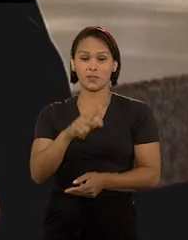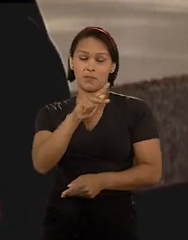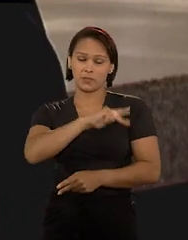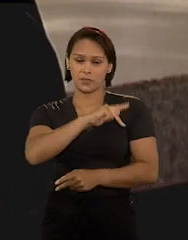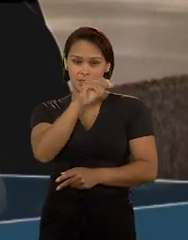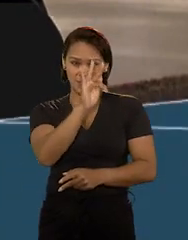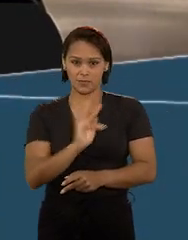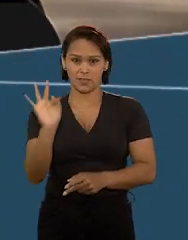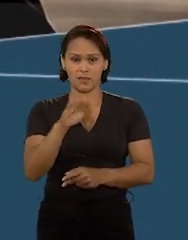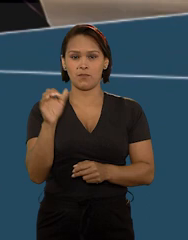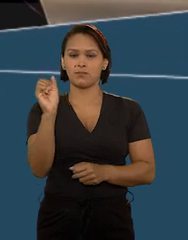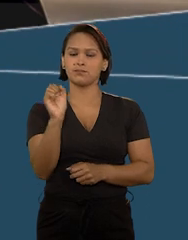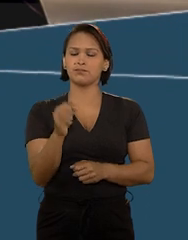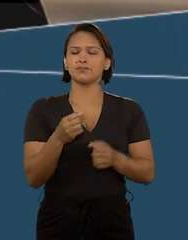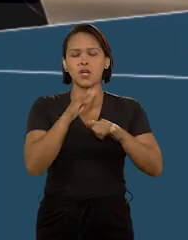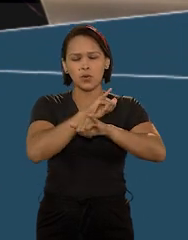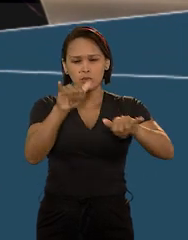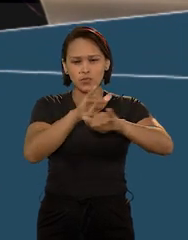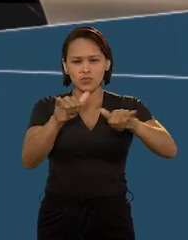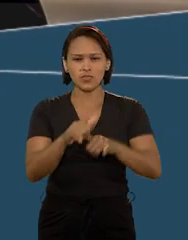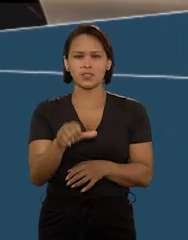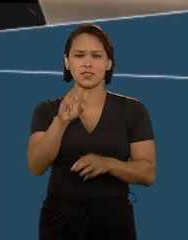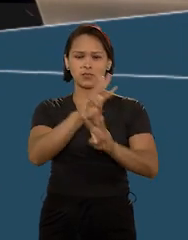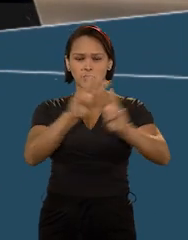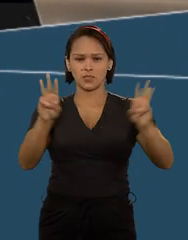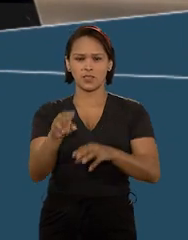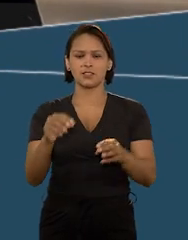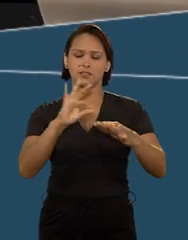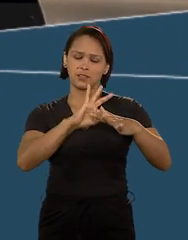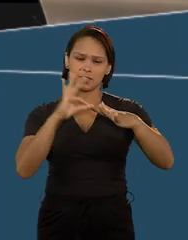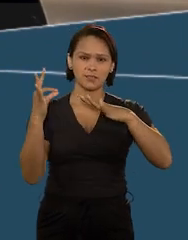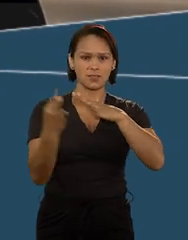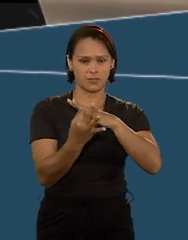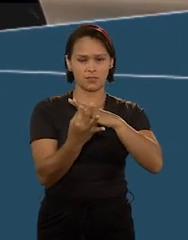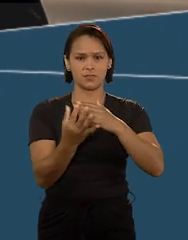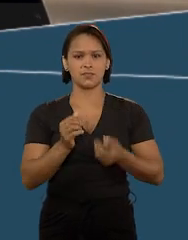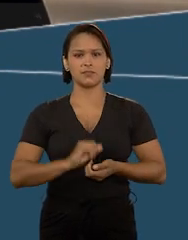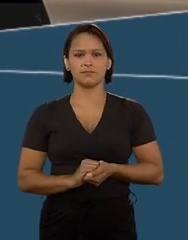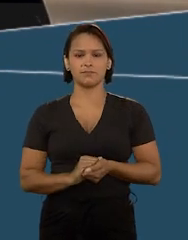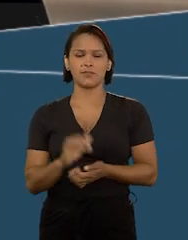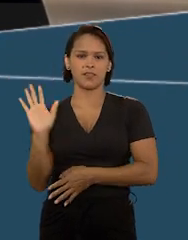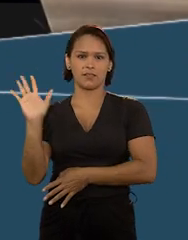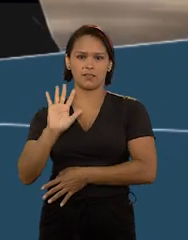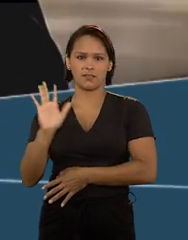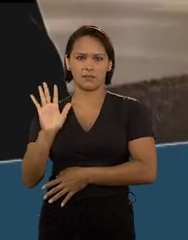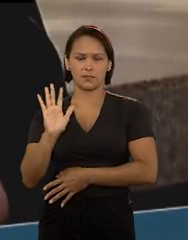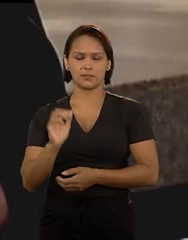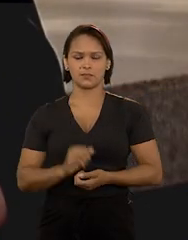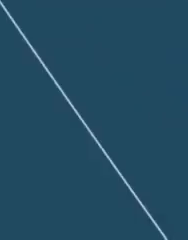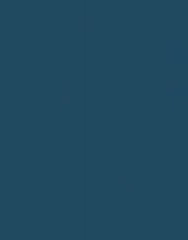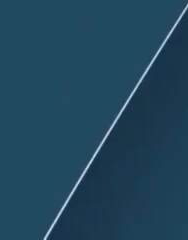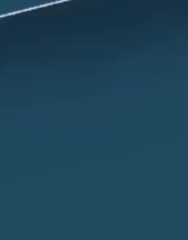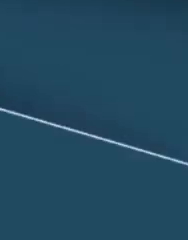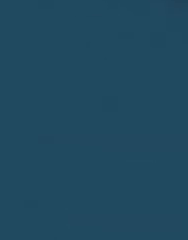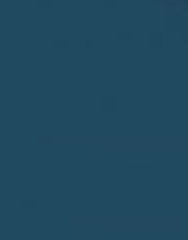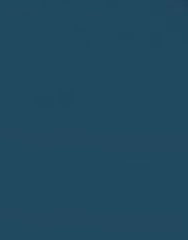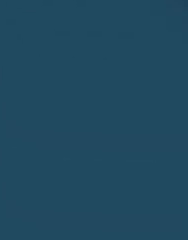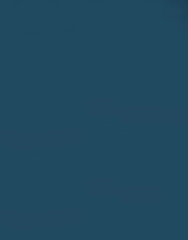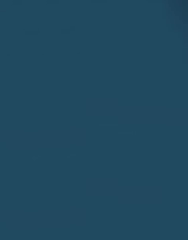Federal. Você confere outras notícias no site do STJ e nas nossas redes sociais. Até a próxima!